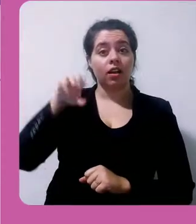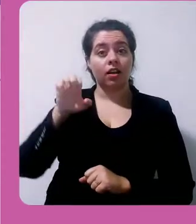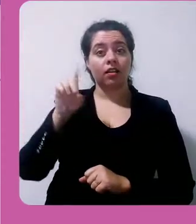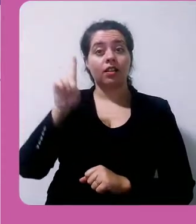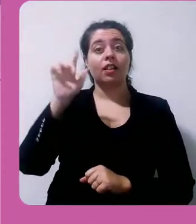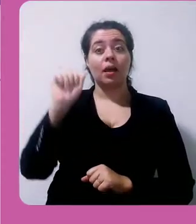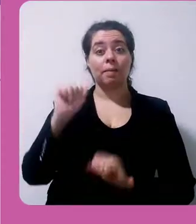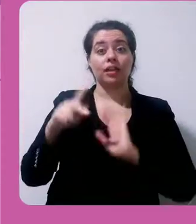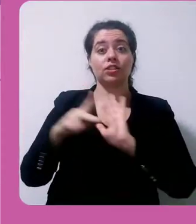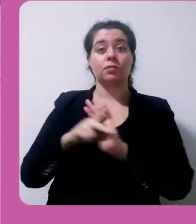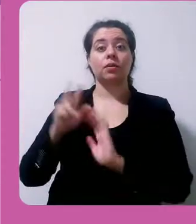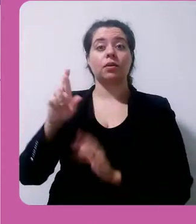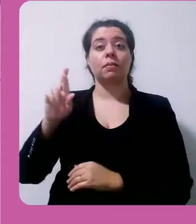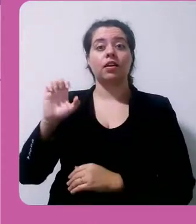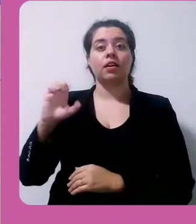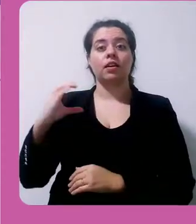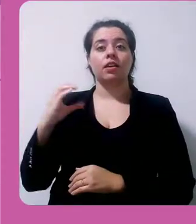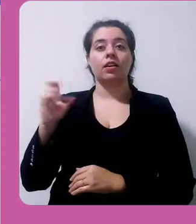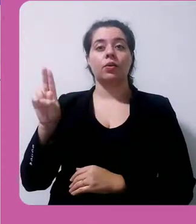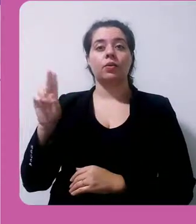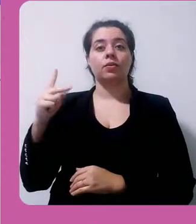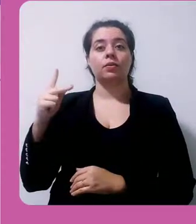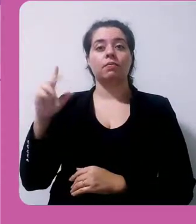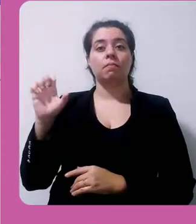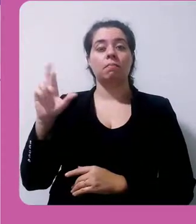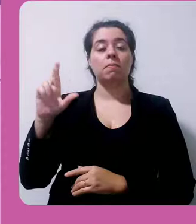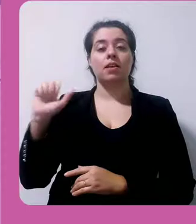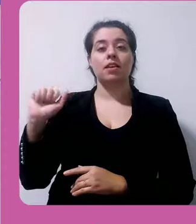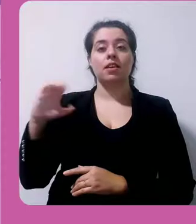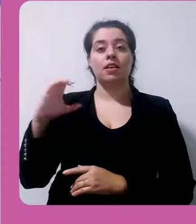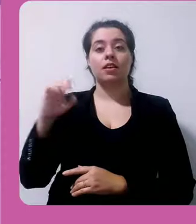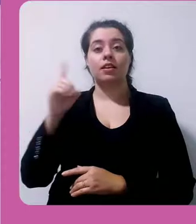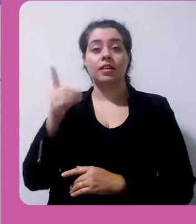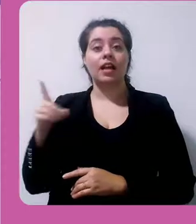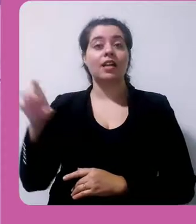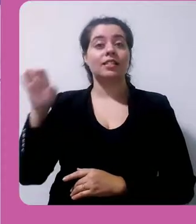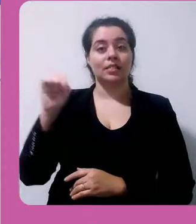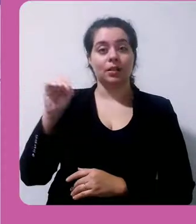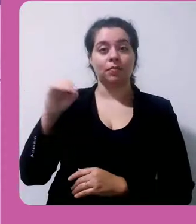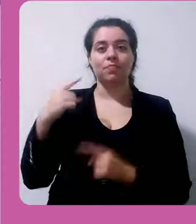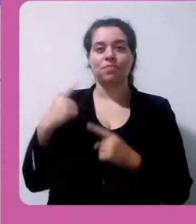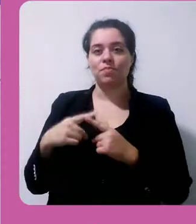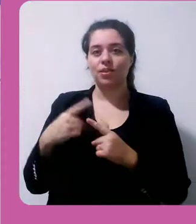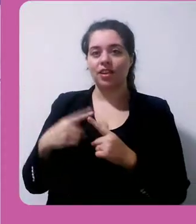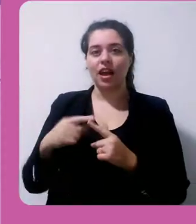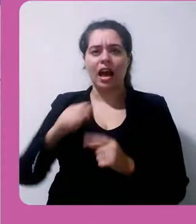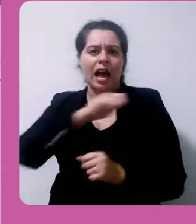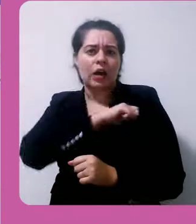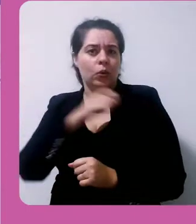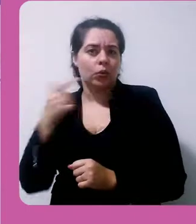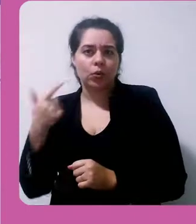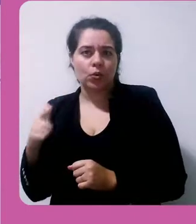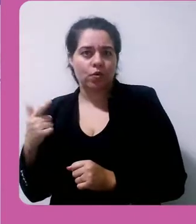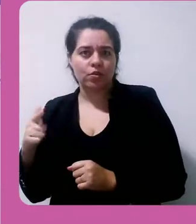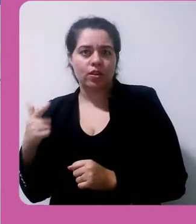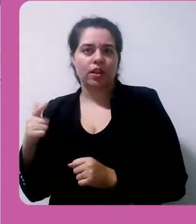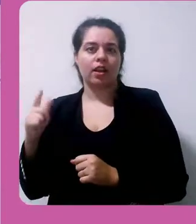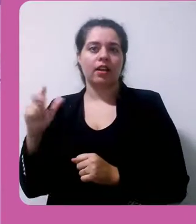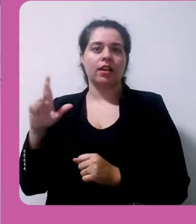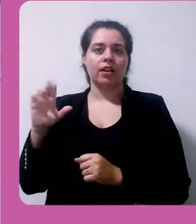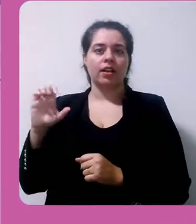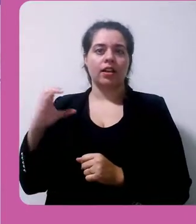os alunos que não fizeram recuperação não vão ter notas. Né? Então, a nota dele vai estar